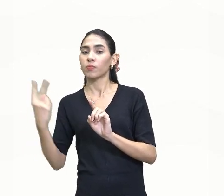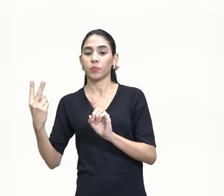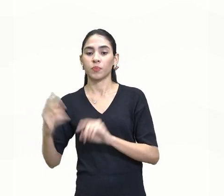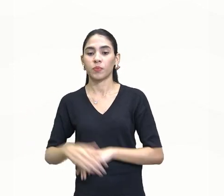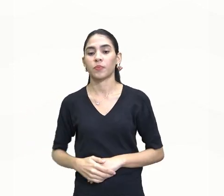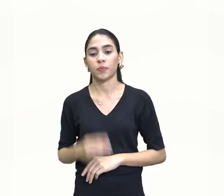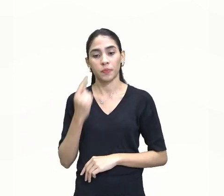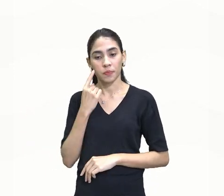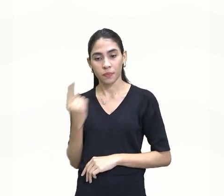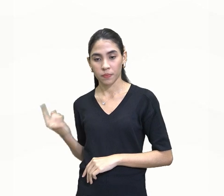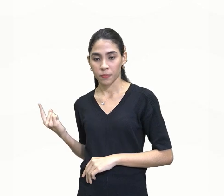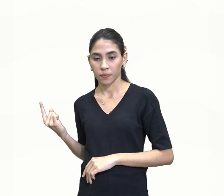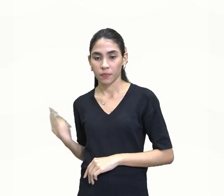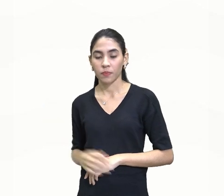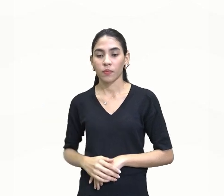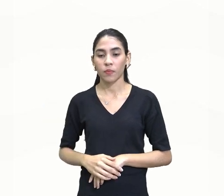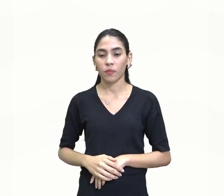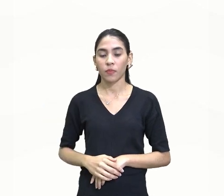a